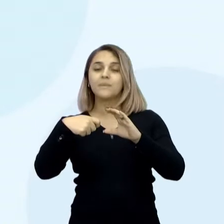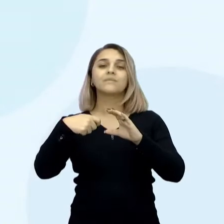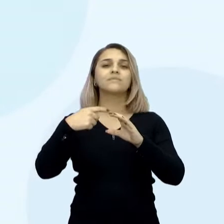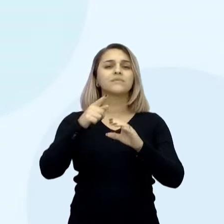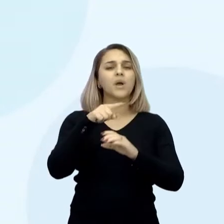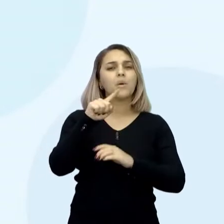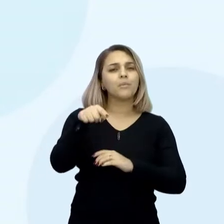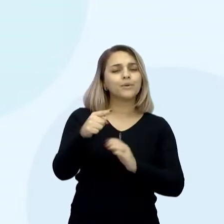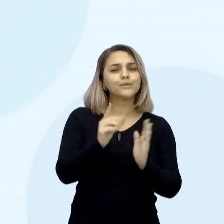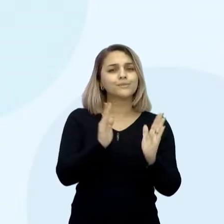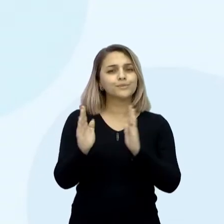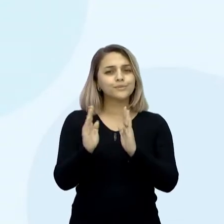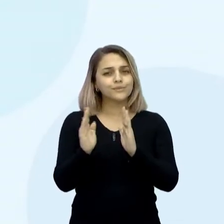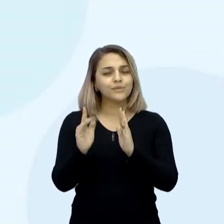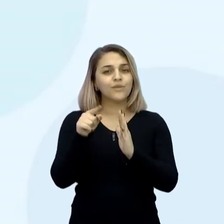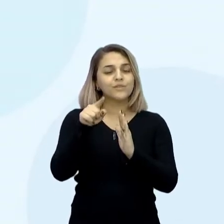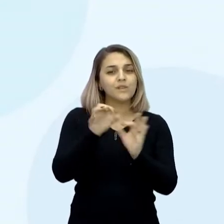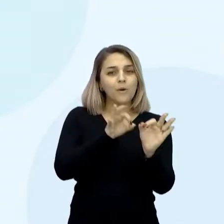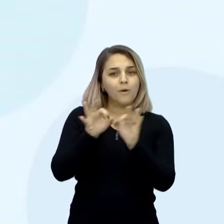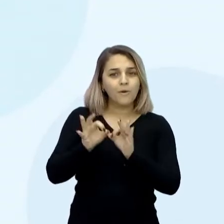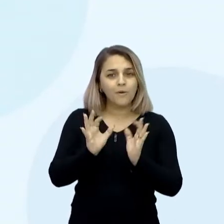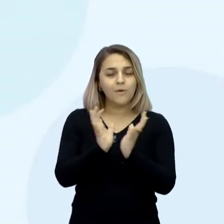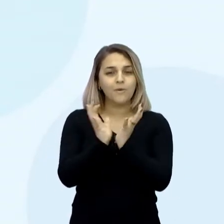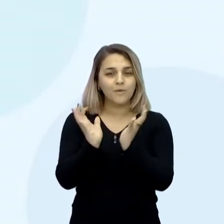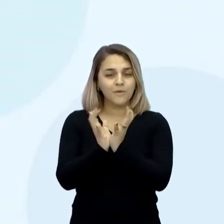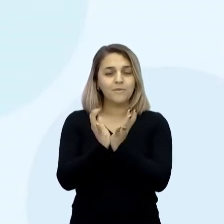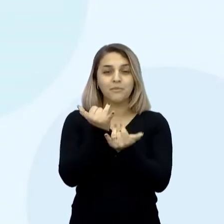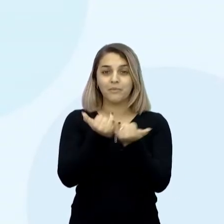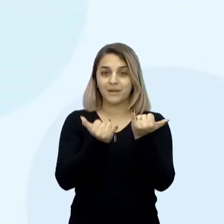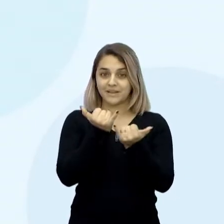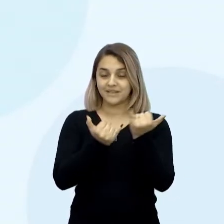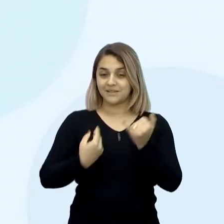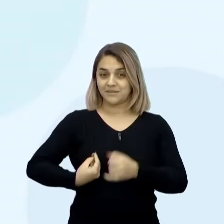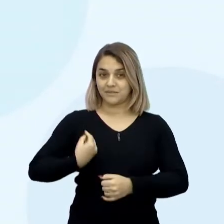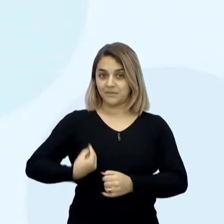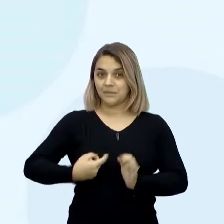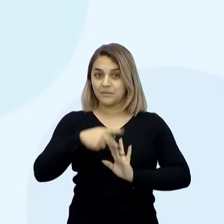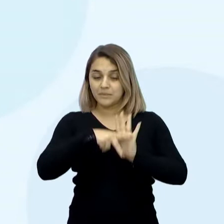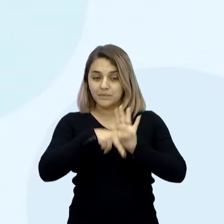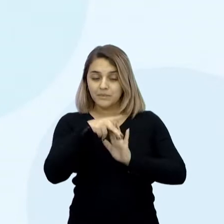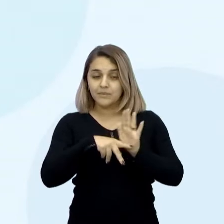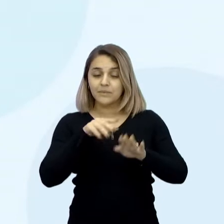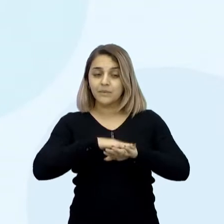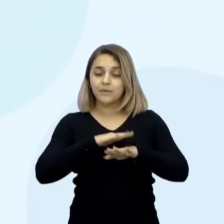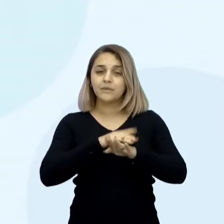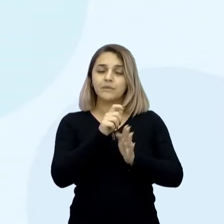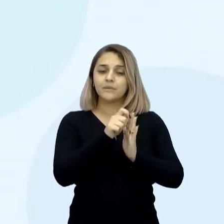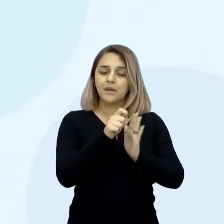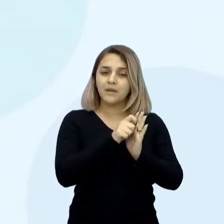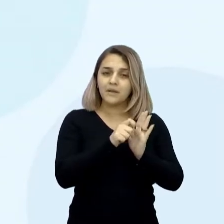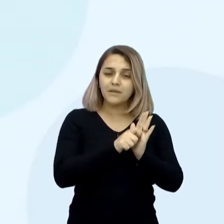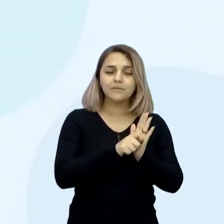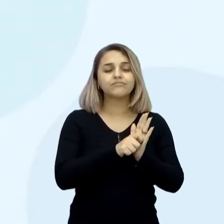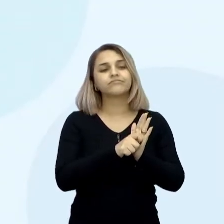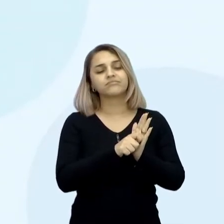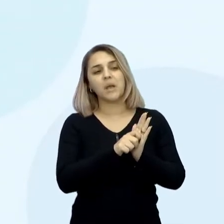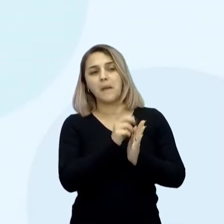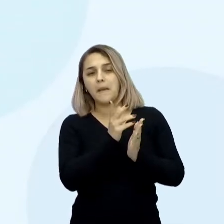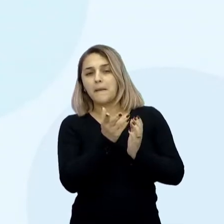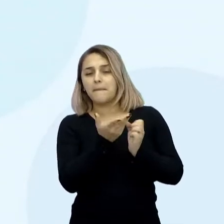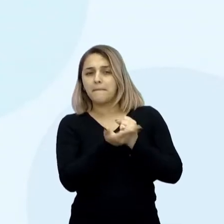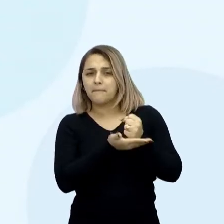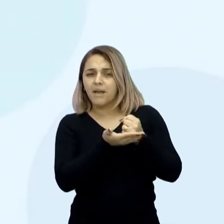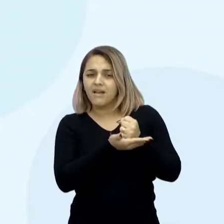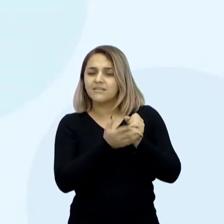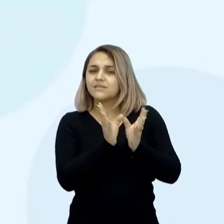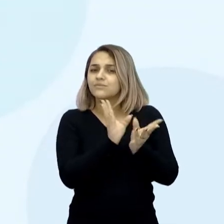organizem-se em grupos por similaridade entre os projetos de vida e realizem um esboço de projeto para o vídeo, baseados nas